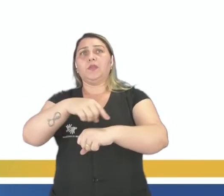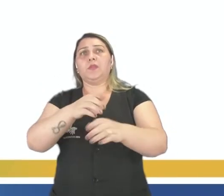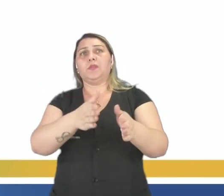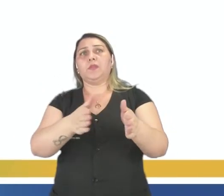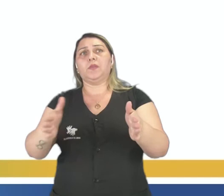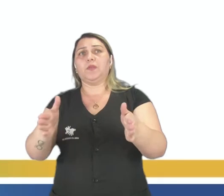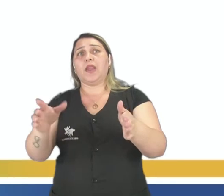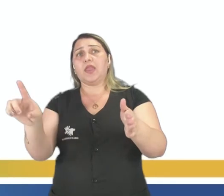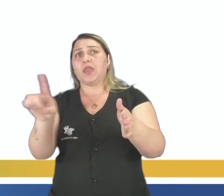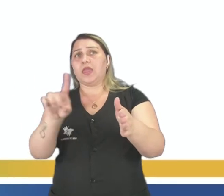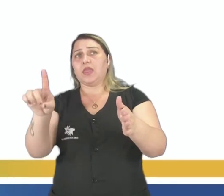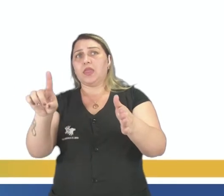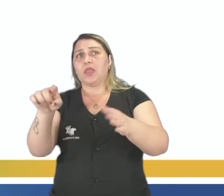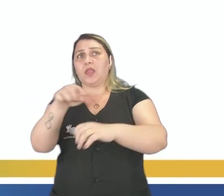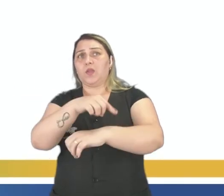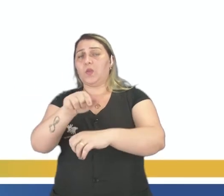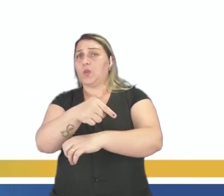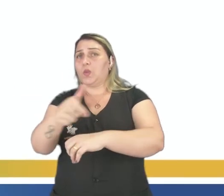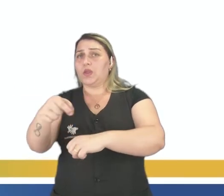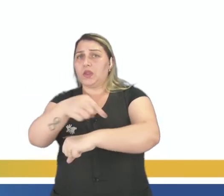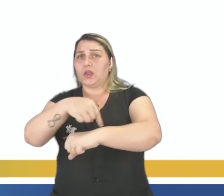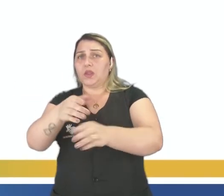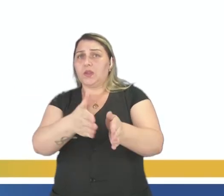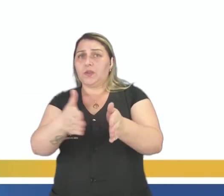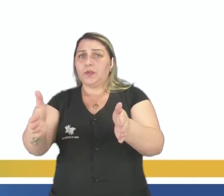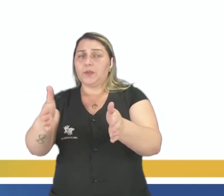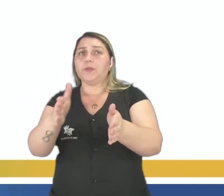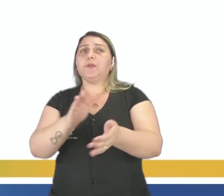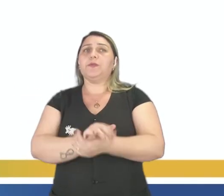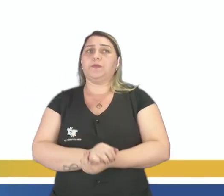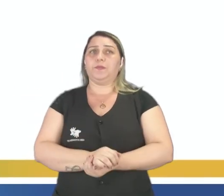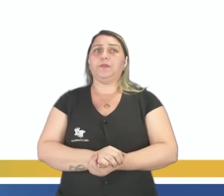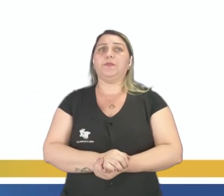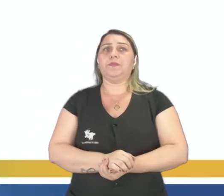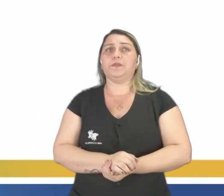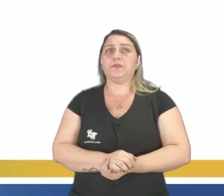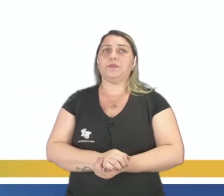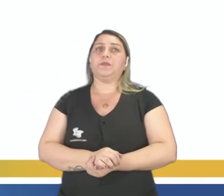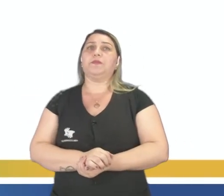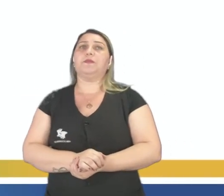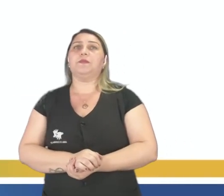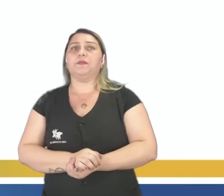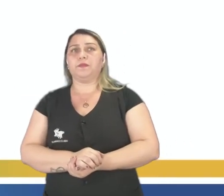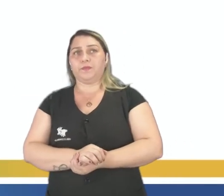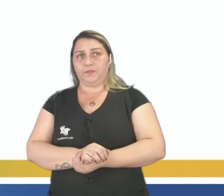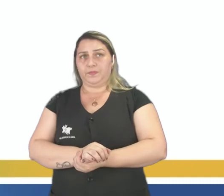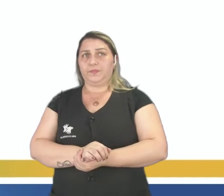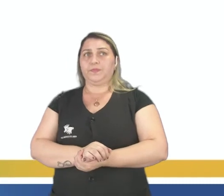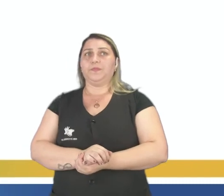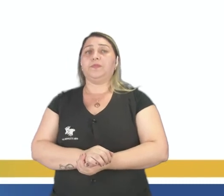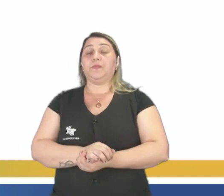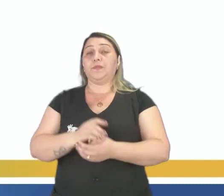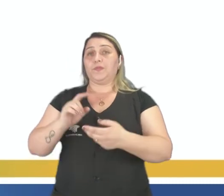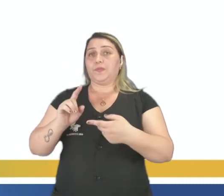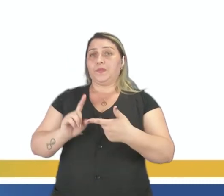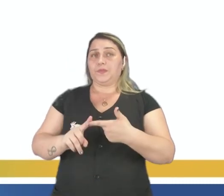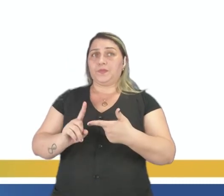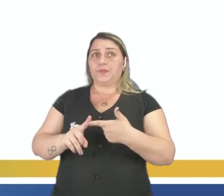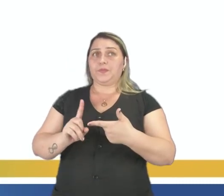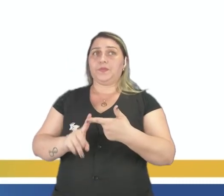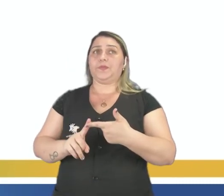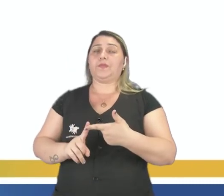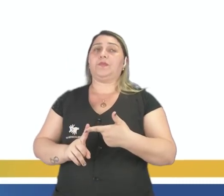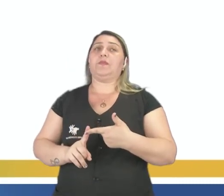não linear, que não tem uma sequência cronológica. Os fatos acontecem de forma aleatória. 2.